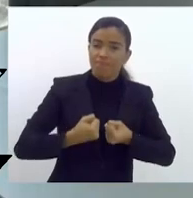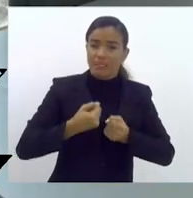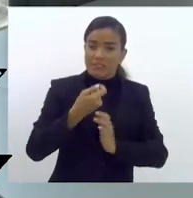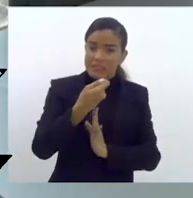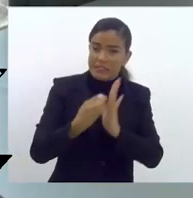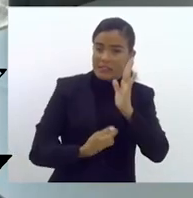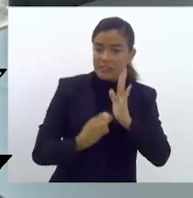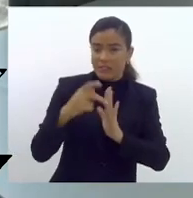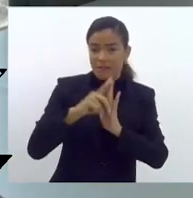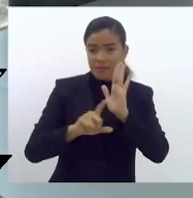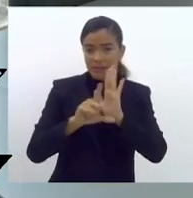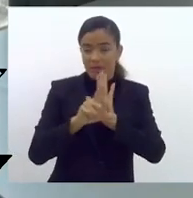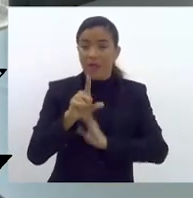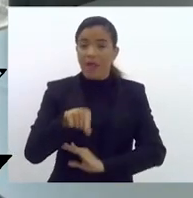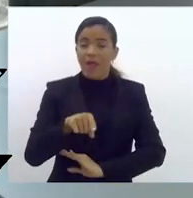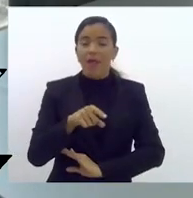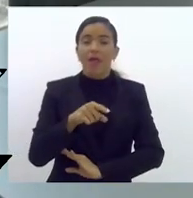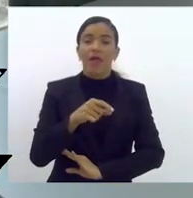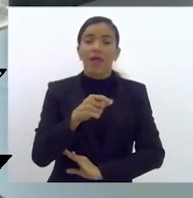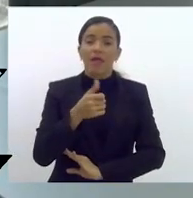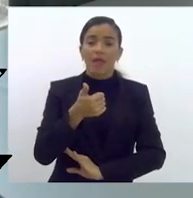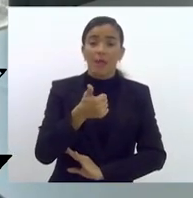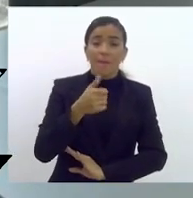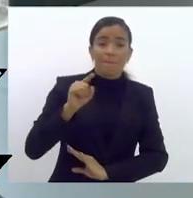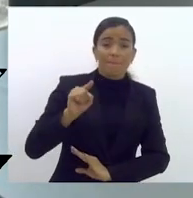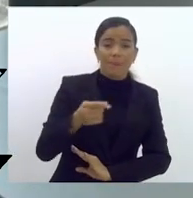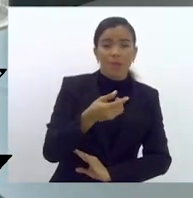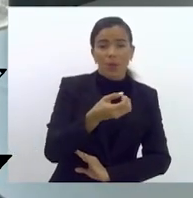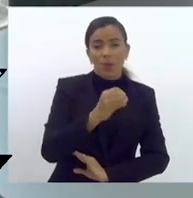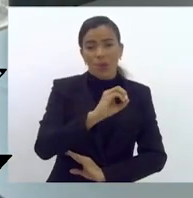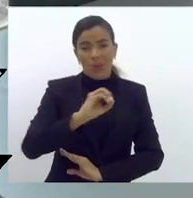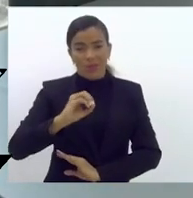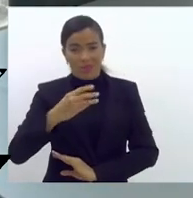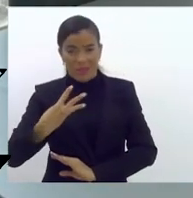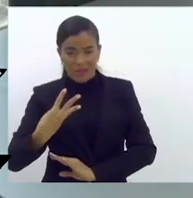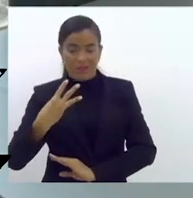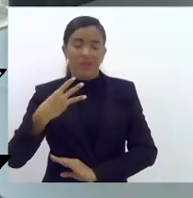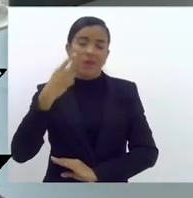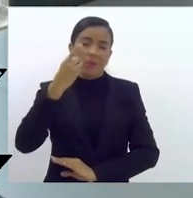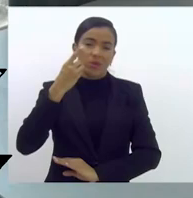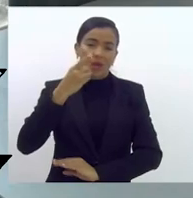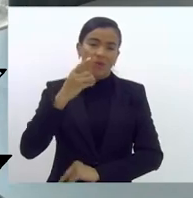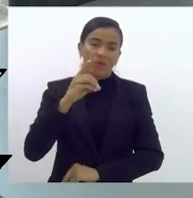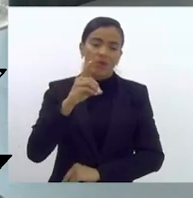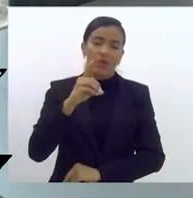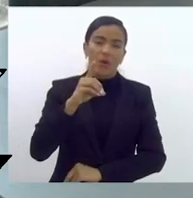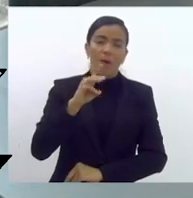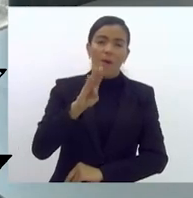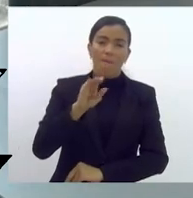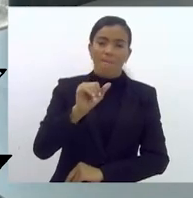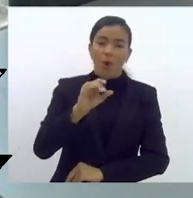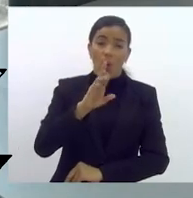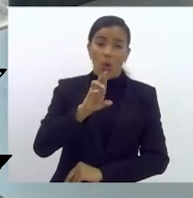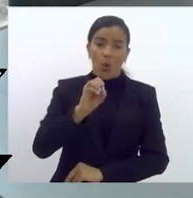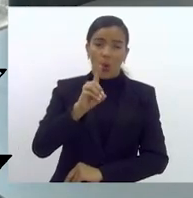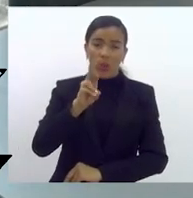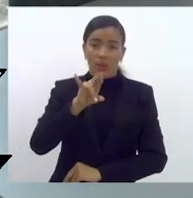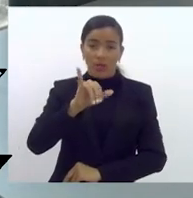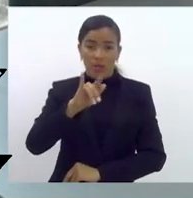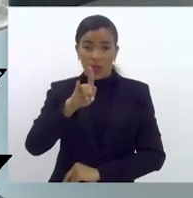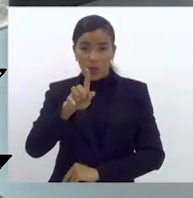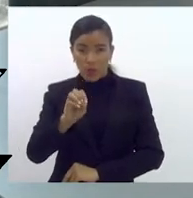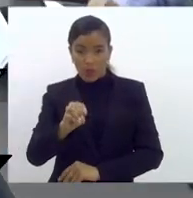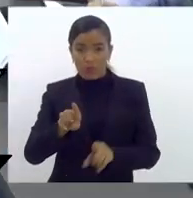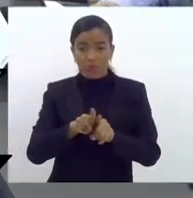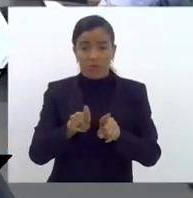é o pl003 de 23 de autoria dos deputados Rodrigo Bacelar tia Ju Célia Jordão também autora do projeto